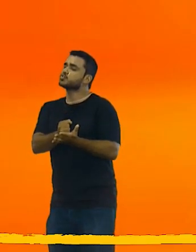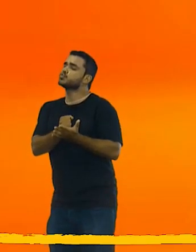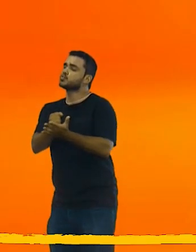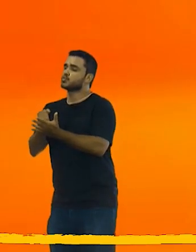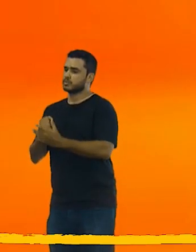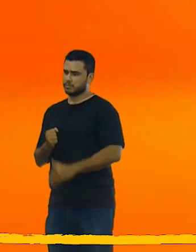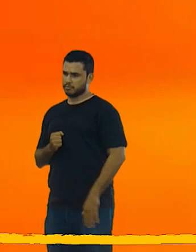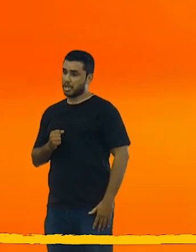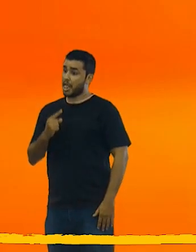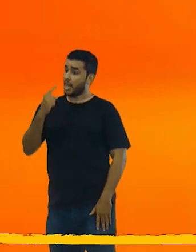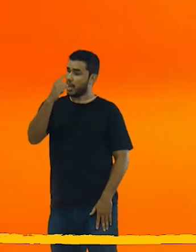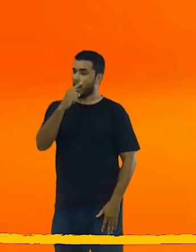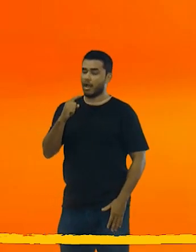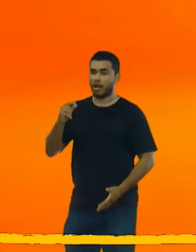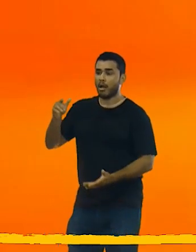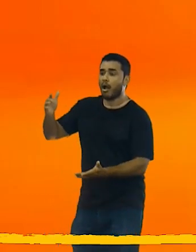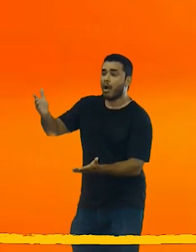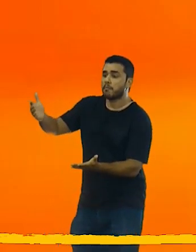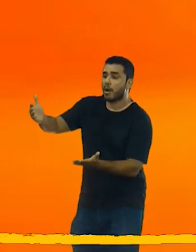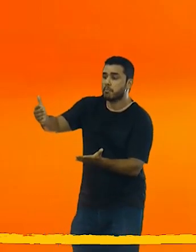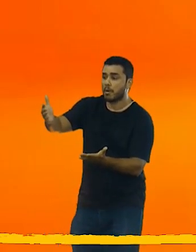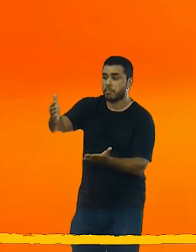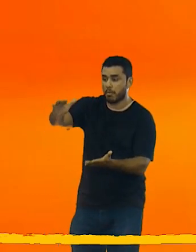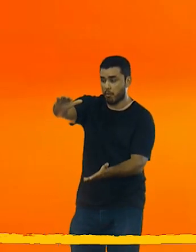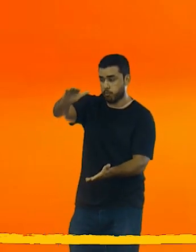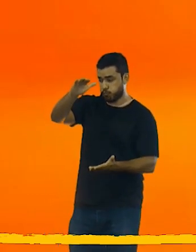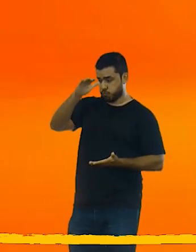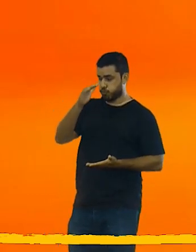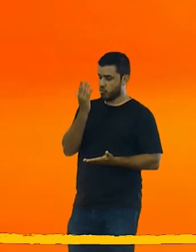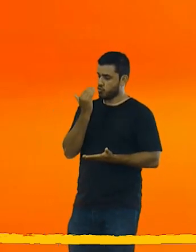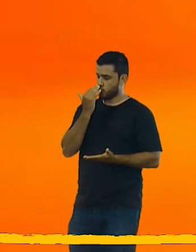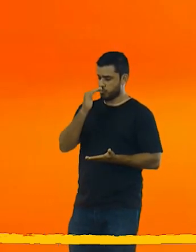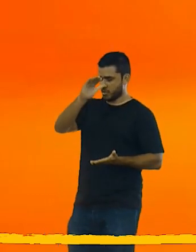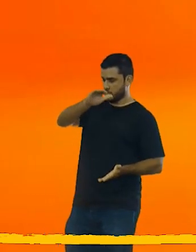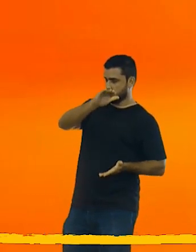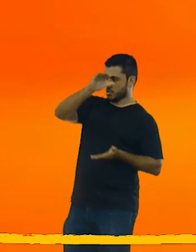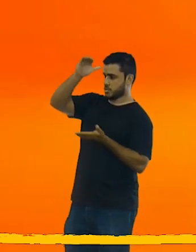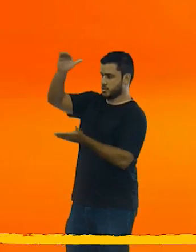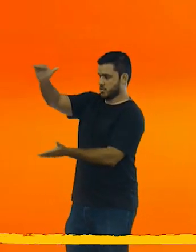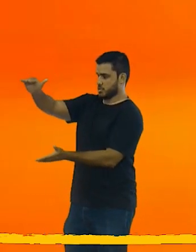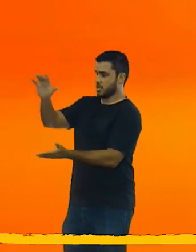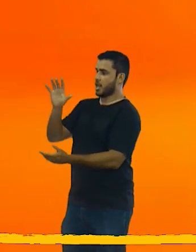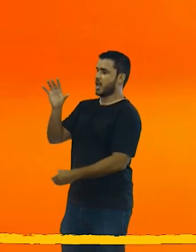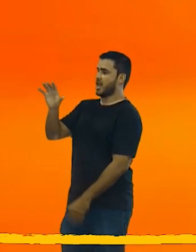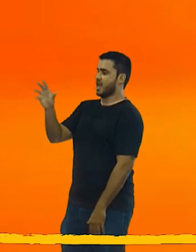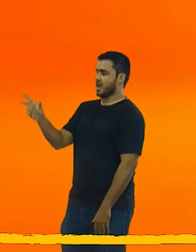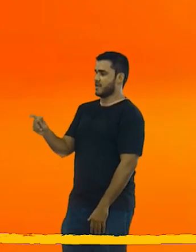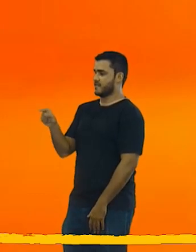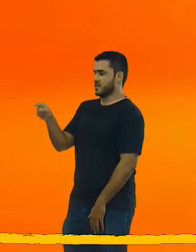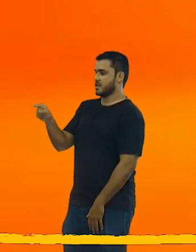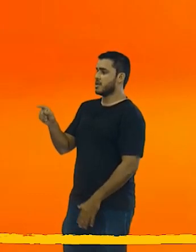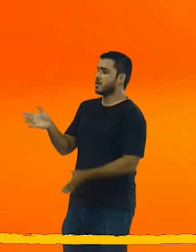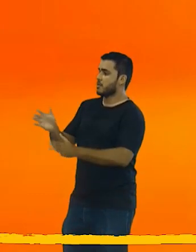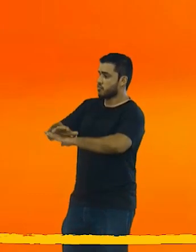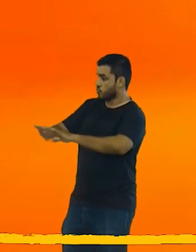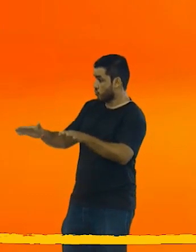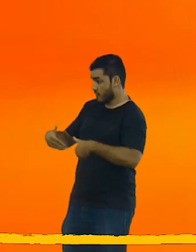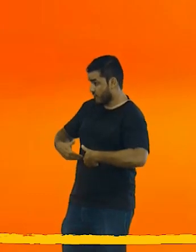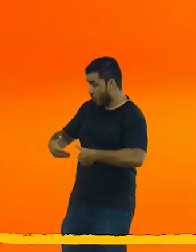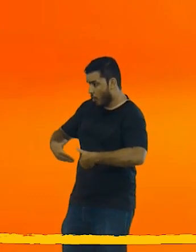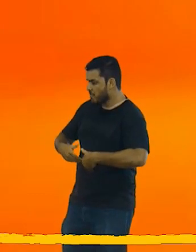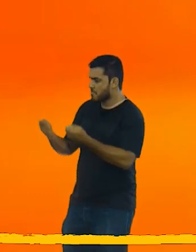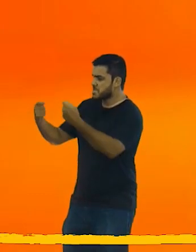alimentos para mandarem para a África, para acabar com a fome desse momento. O que você tem para me dizer sobre isso? Eu vou te